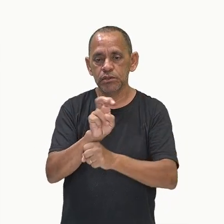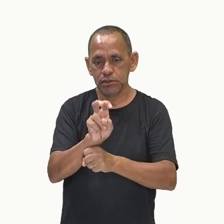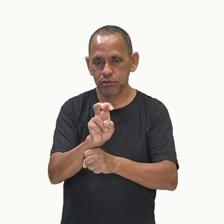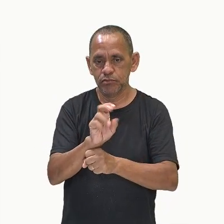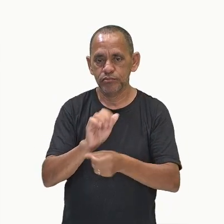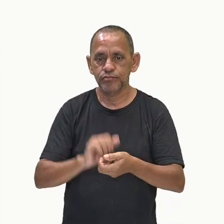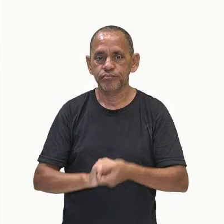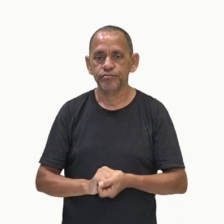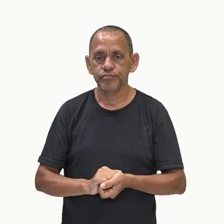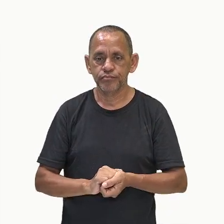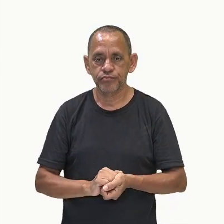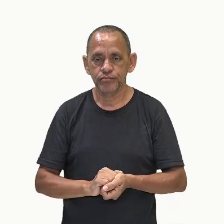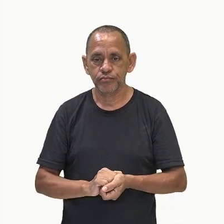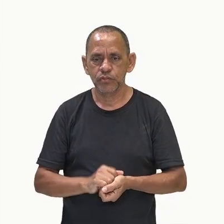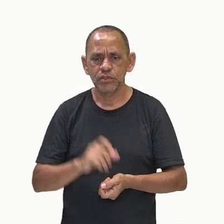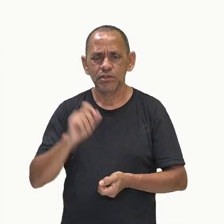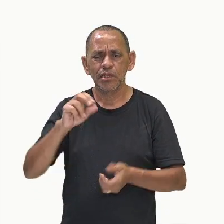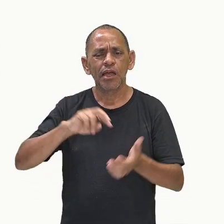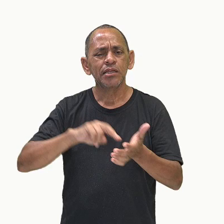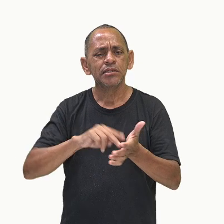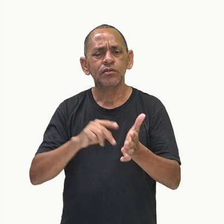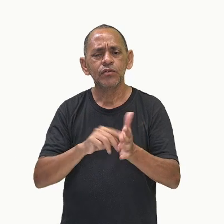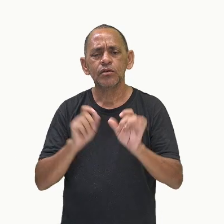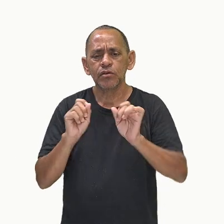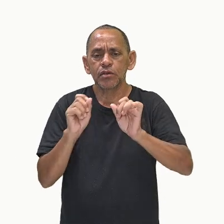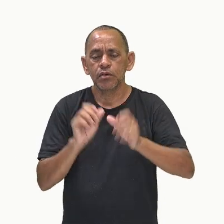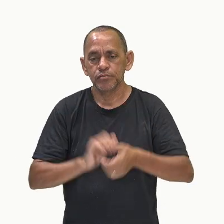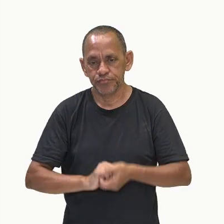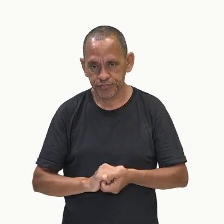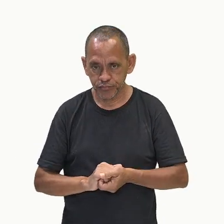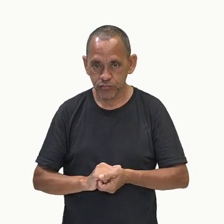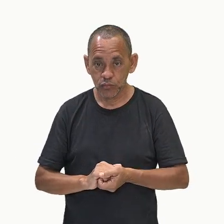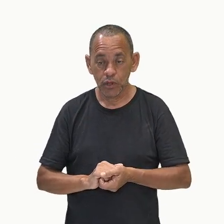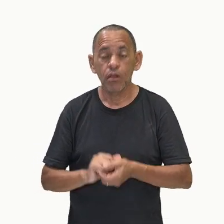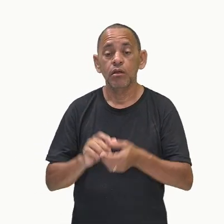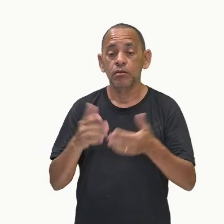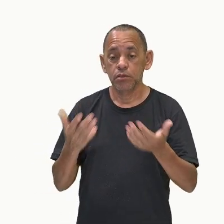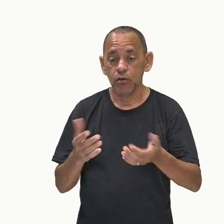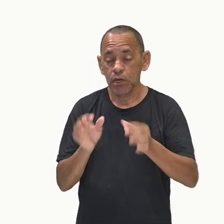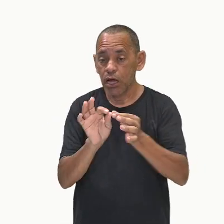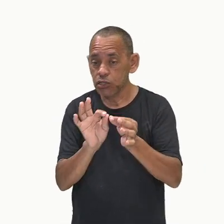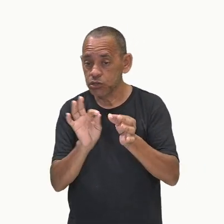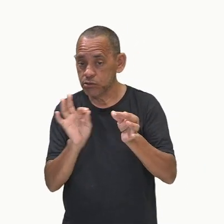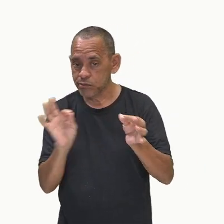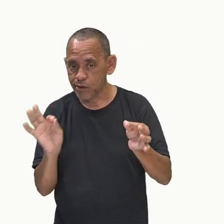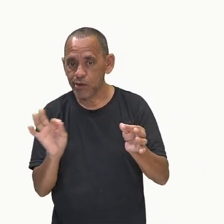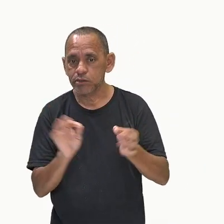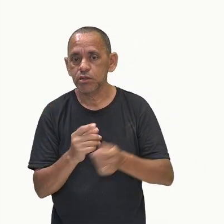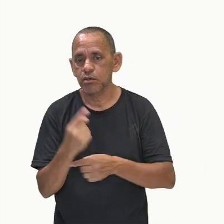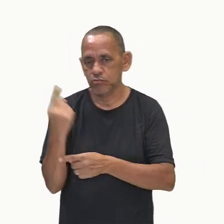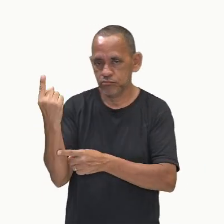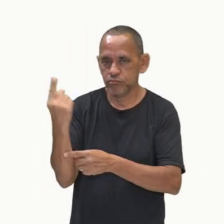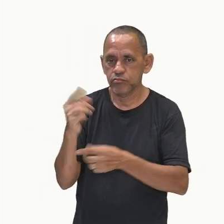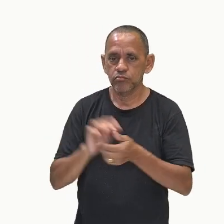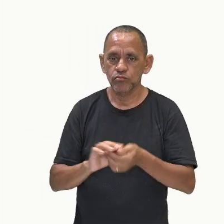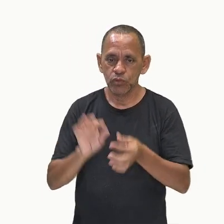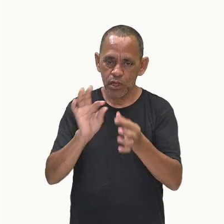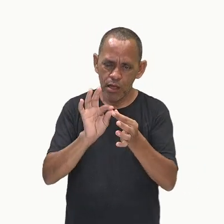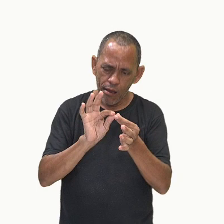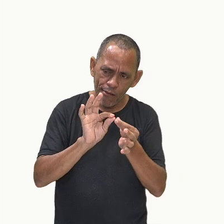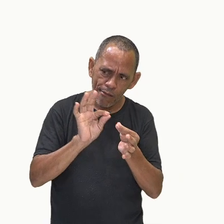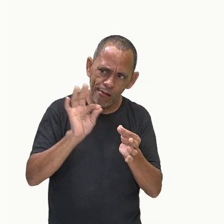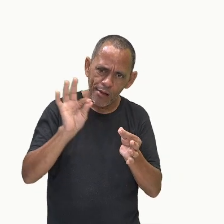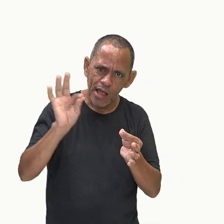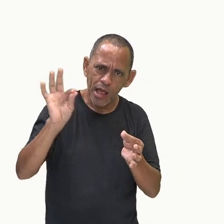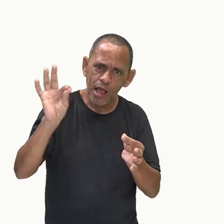que isso quer dizer? Isso diz o seguinte, que a distância, né? Vamos voltar lá para aquele nosso gráfico. Que a